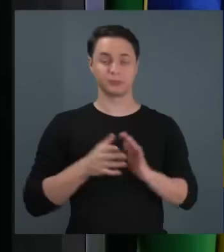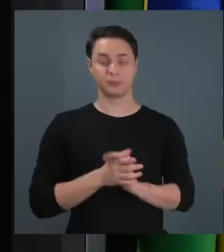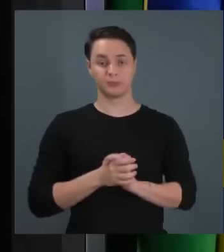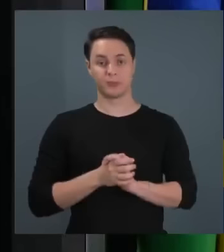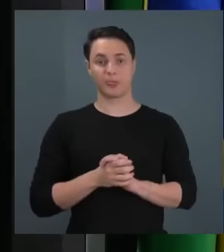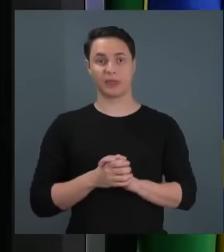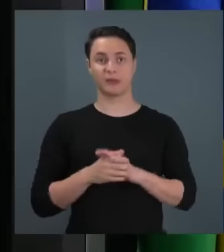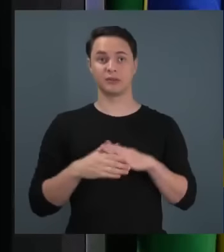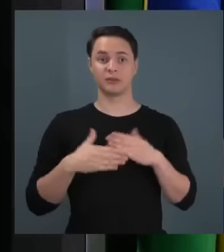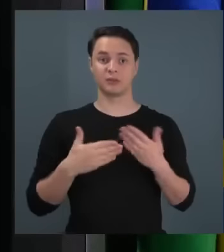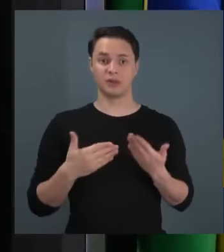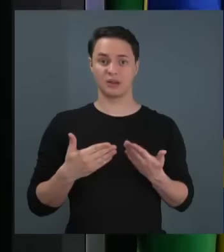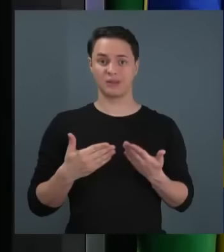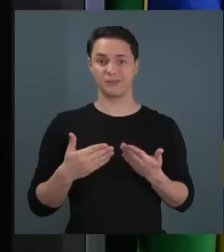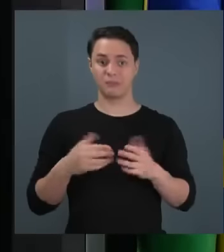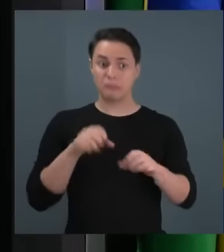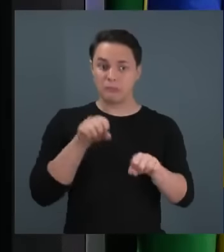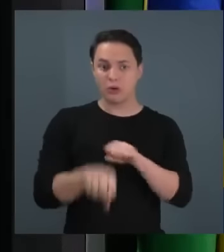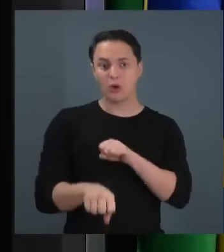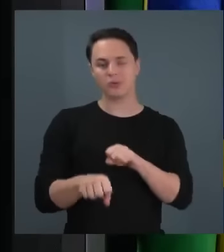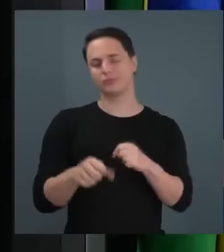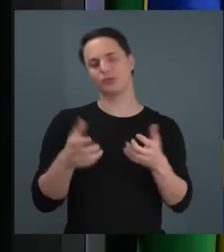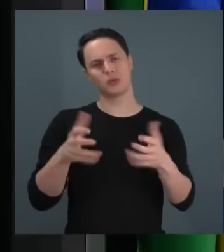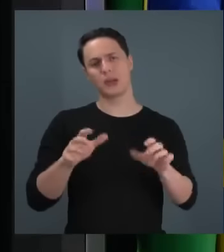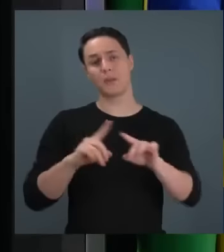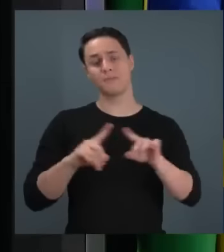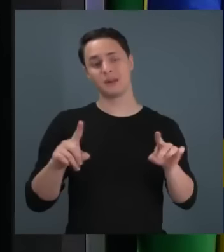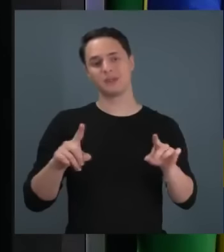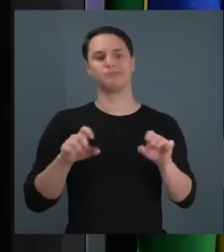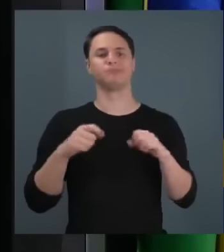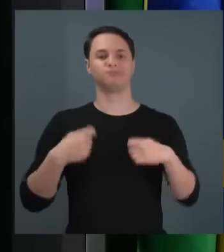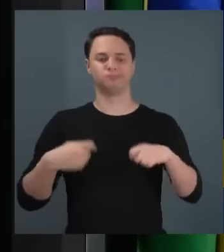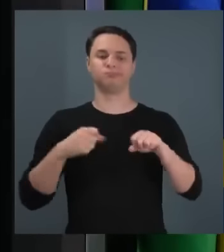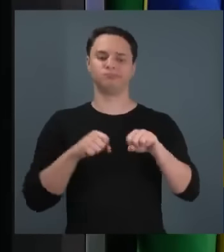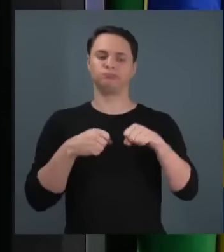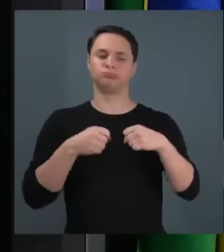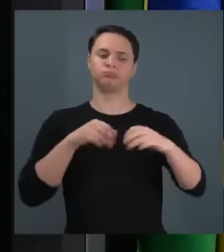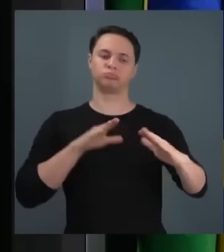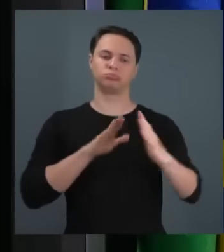mas o enfrentamento é necessário e tivemos aí